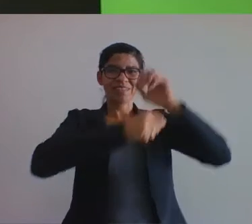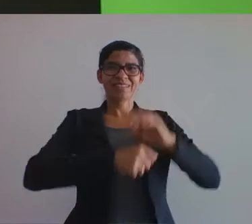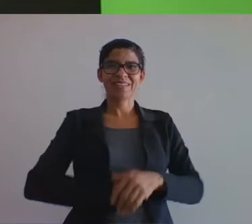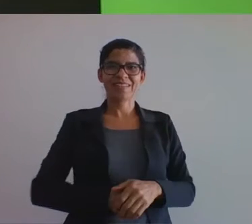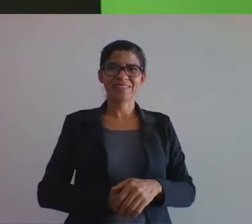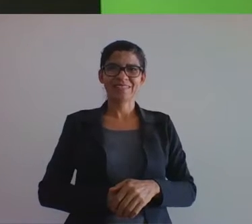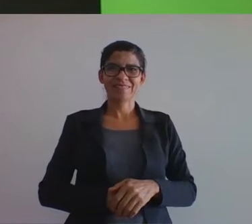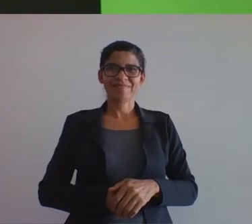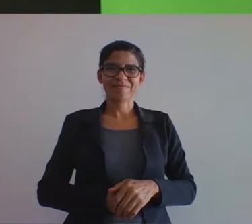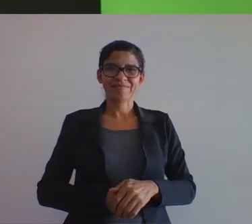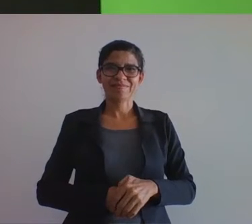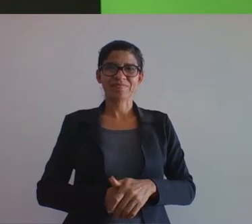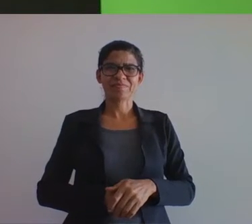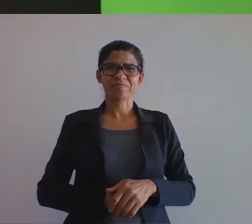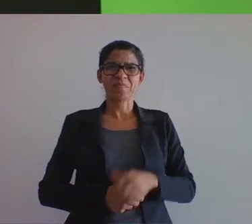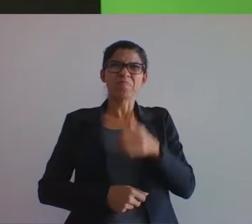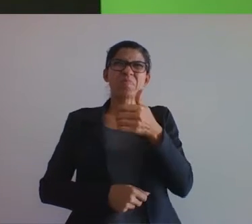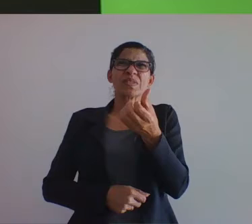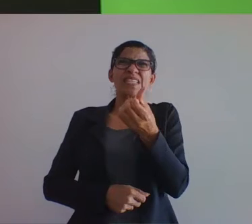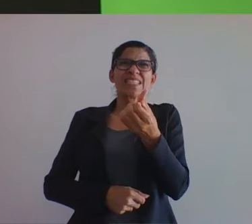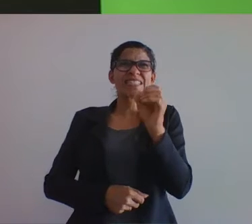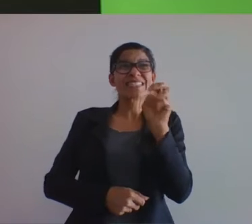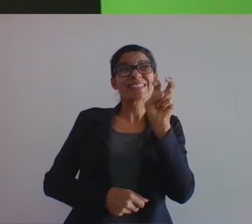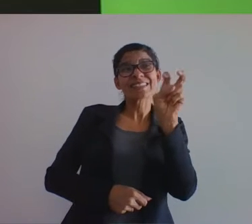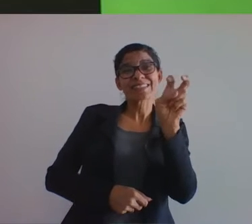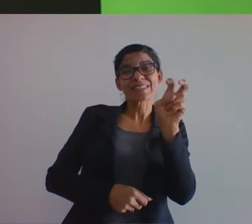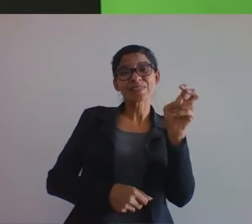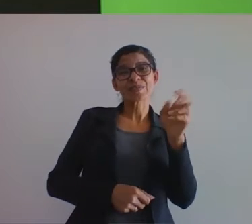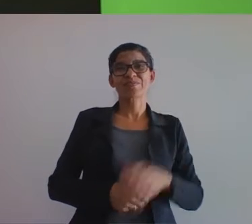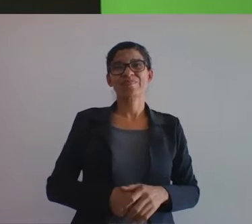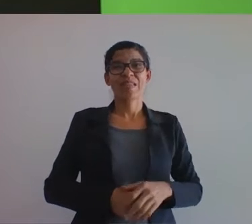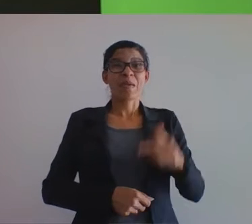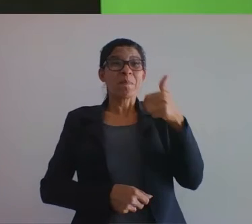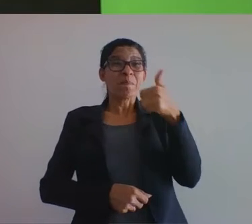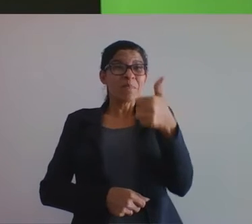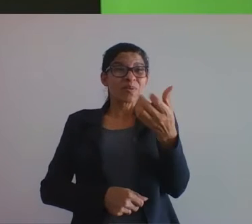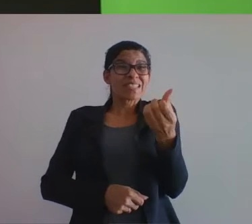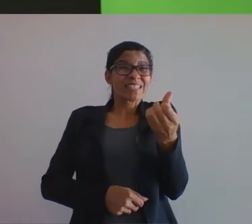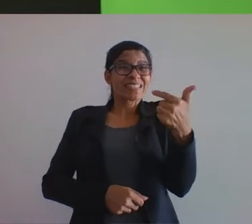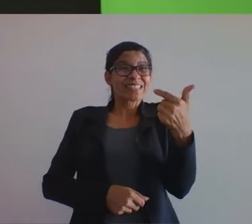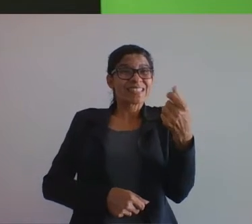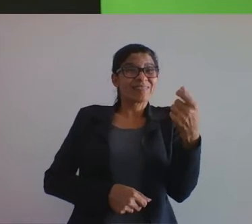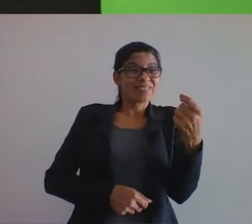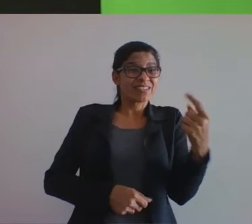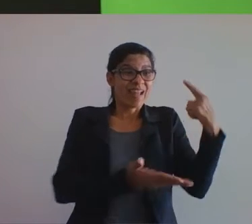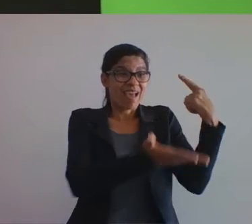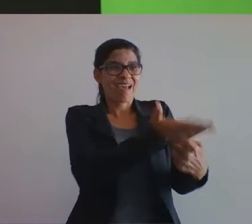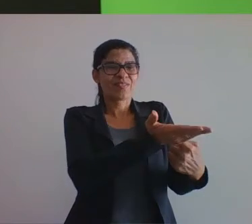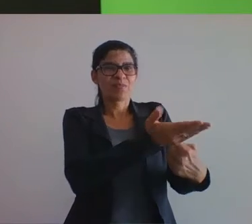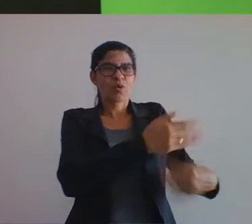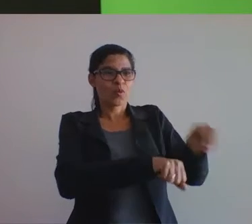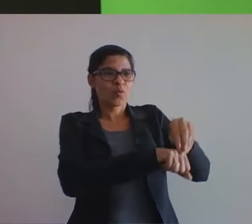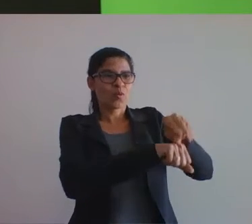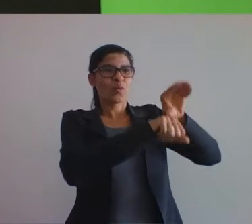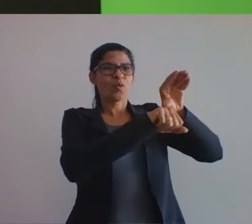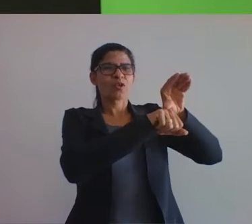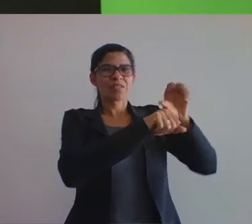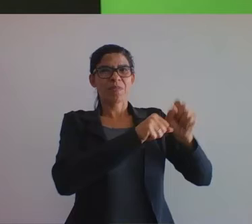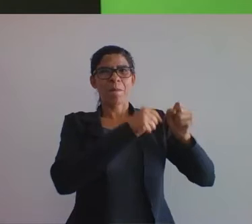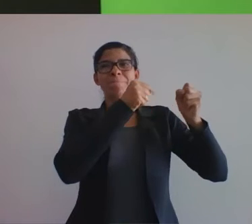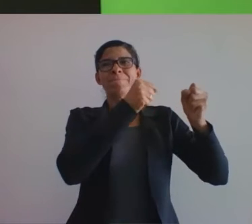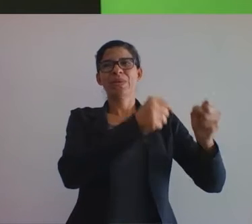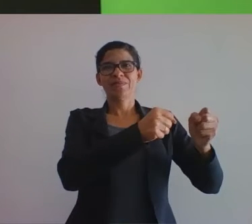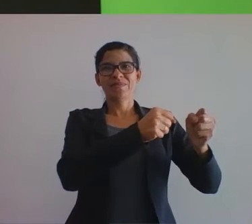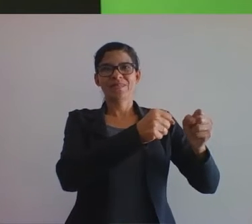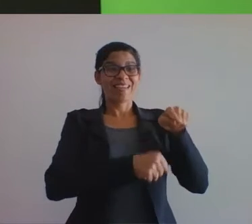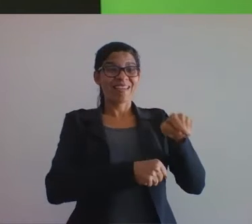Novo Organum, e em 1620 ele afirmou que o conhecimento era poder e que este só pode